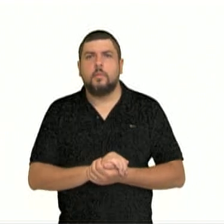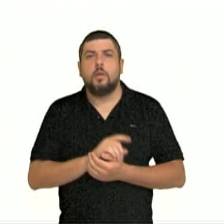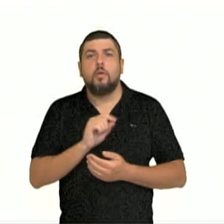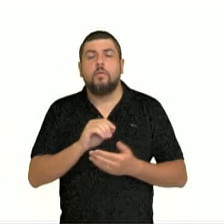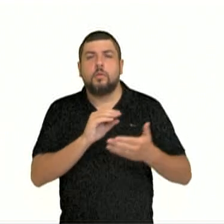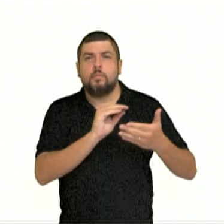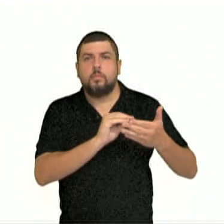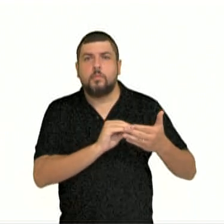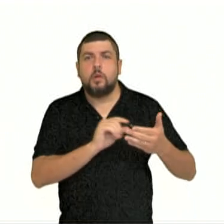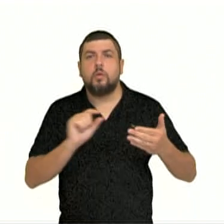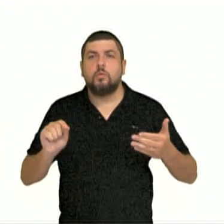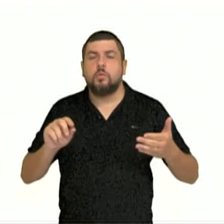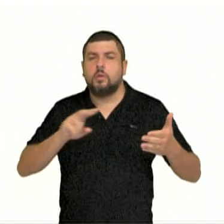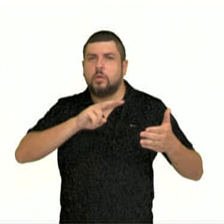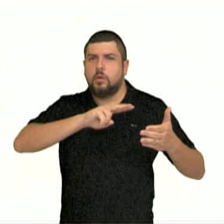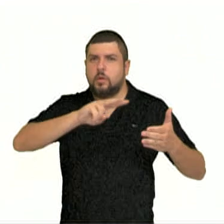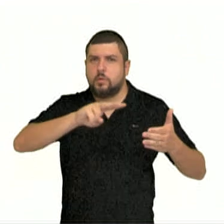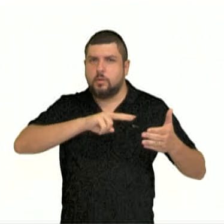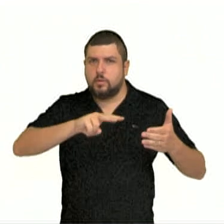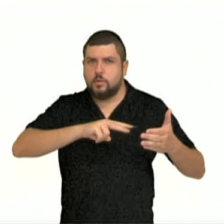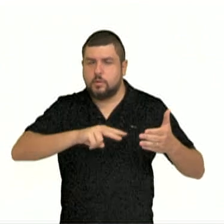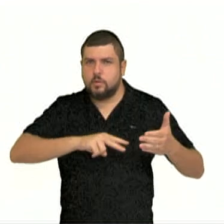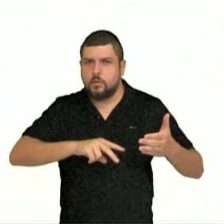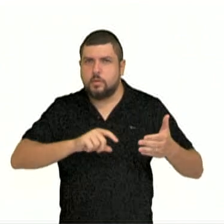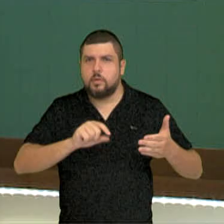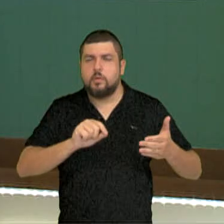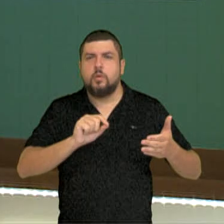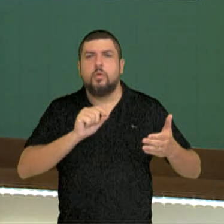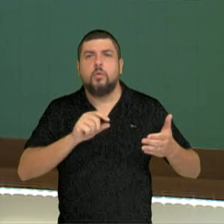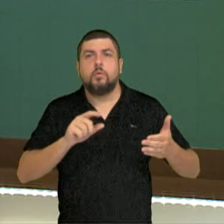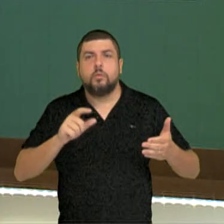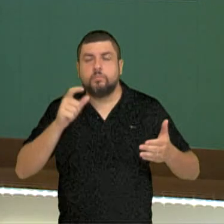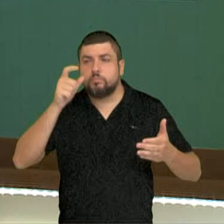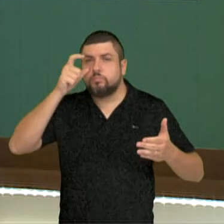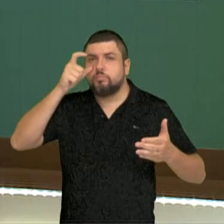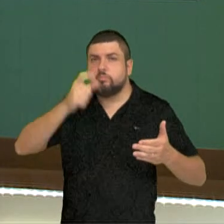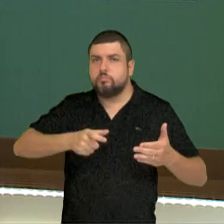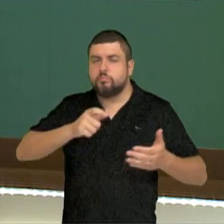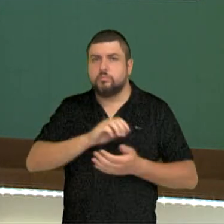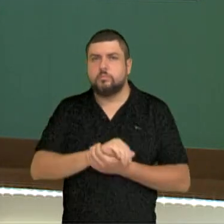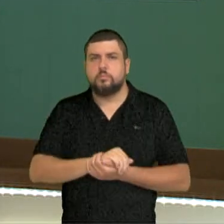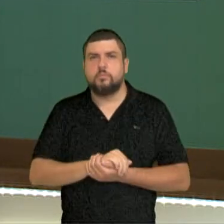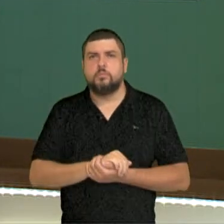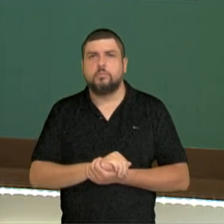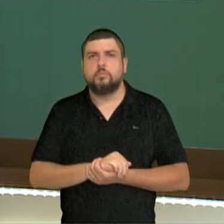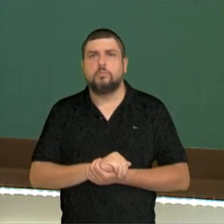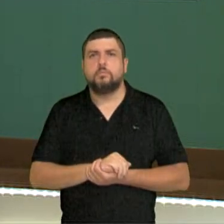estar incentivando o leitor a ler este livro. É importante isso nesse momento.